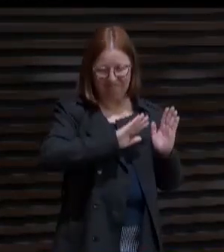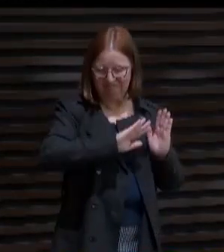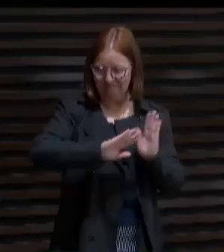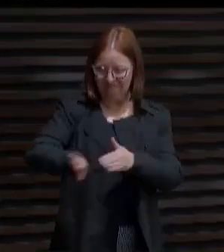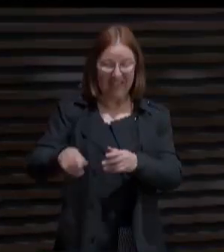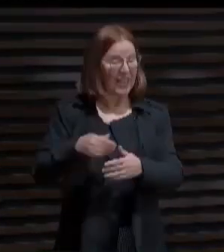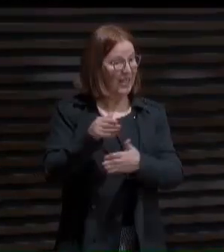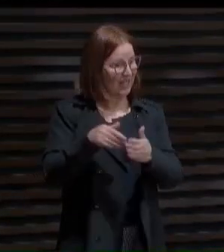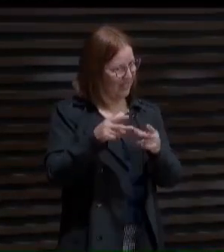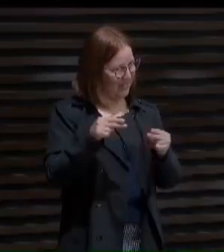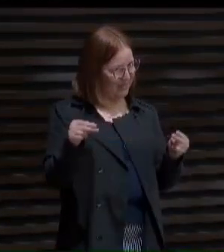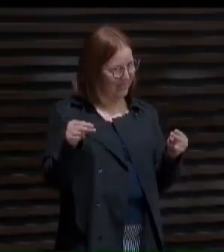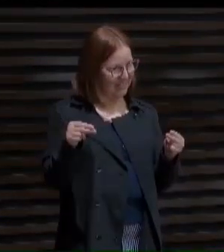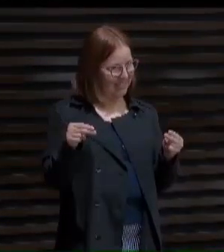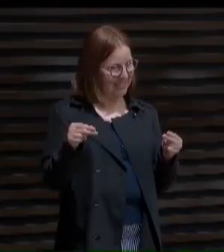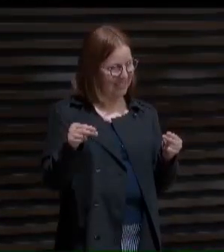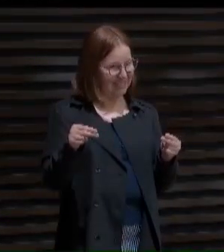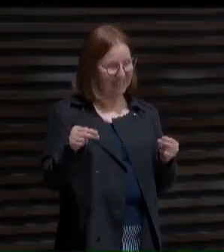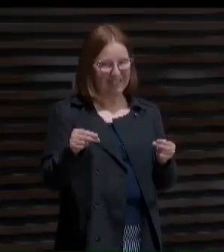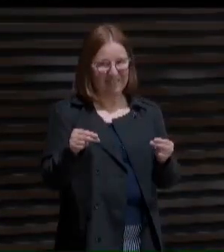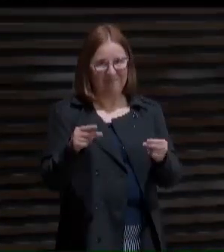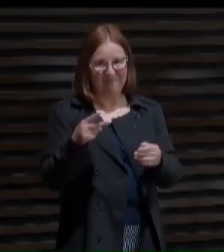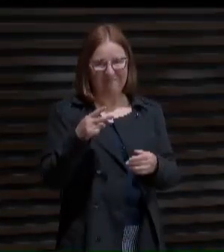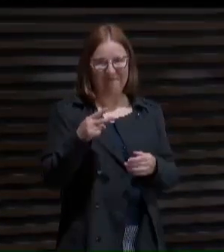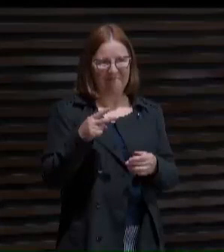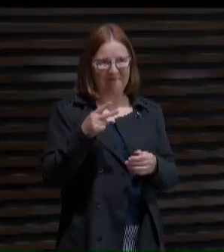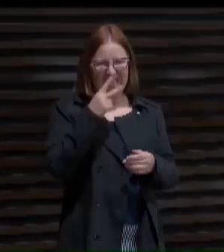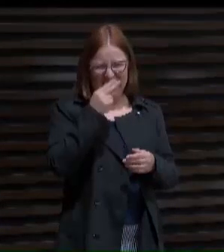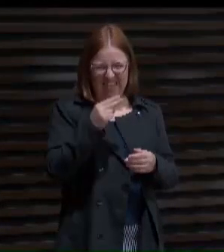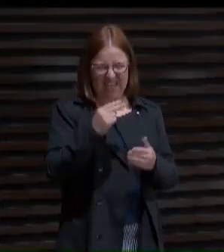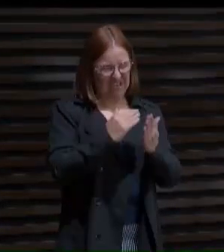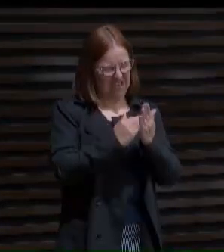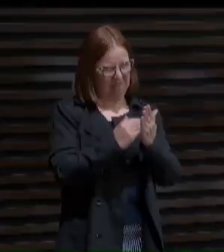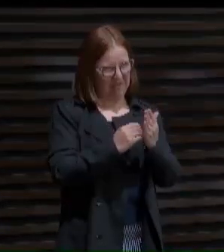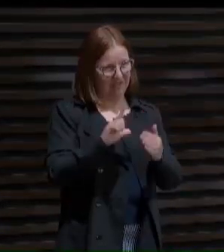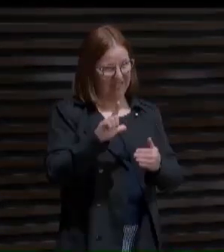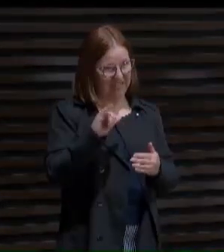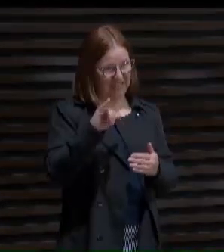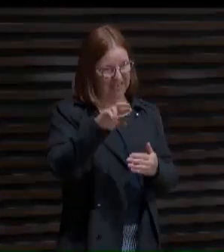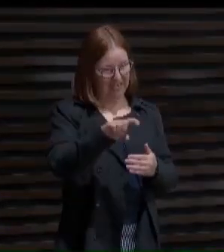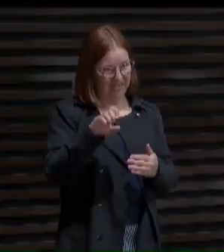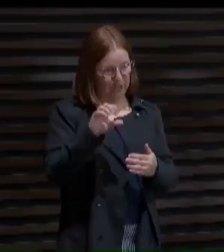as coisas e as considero menos que lixo, a fim de poder ganhar a